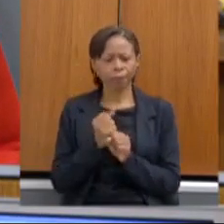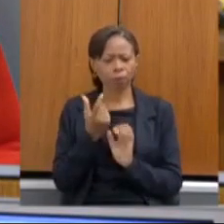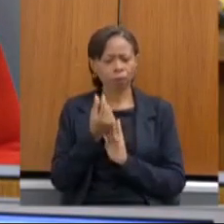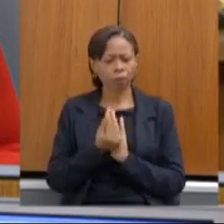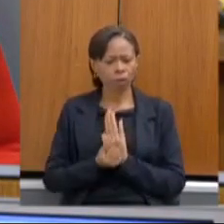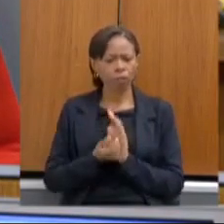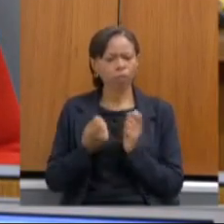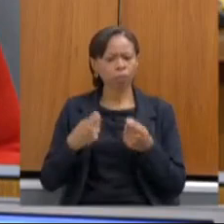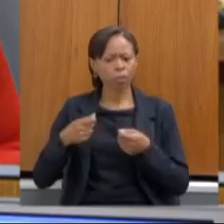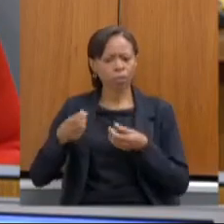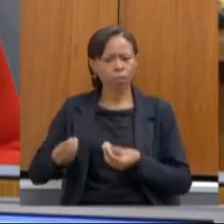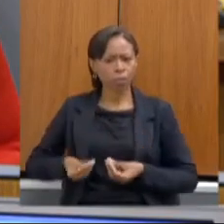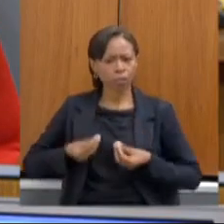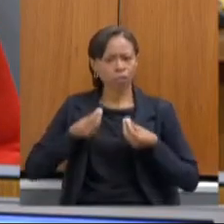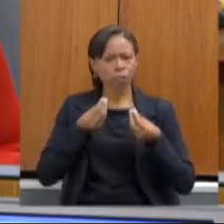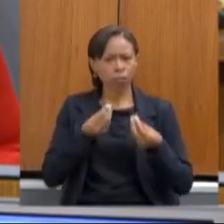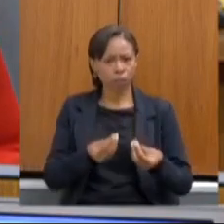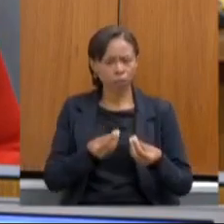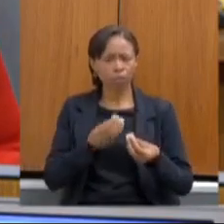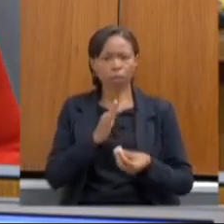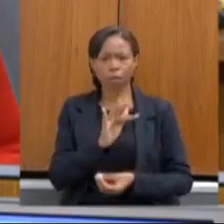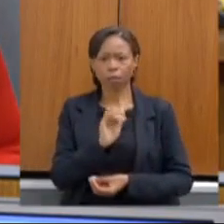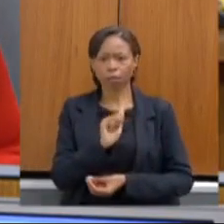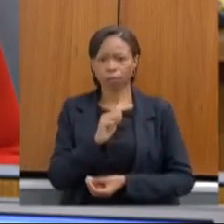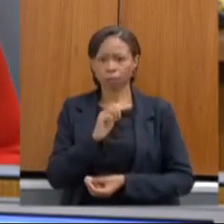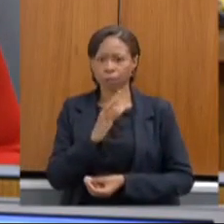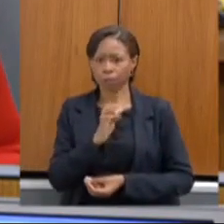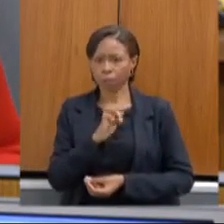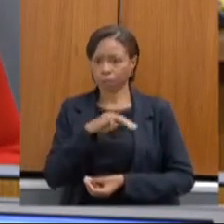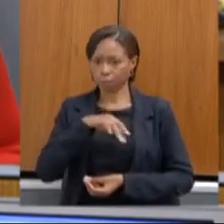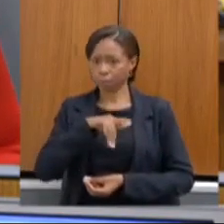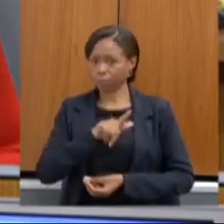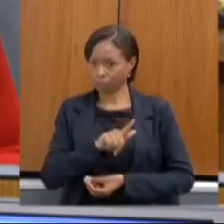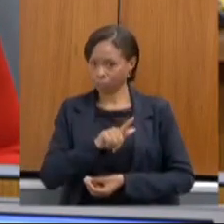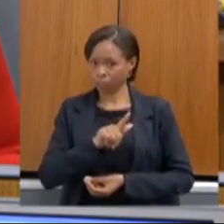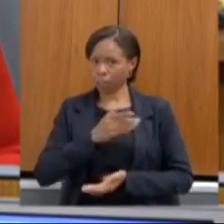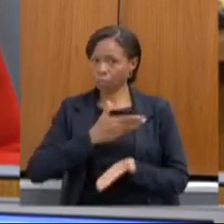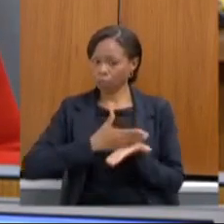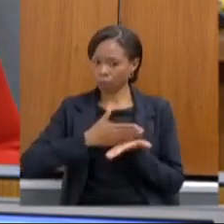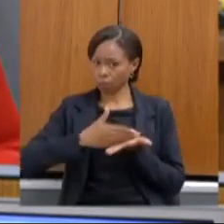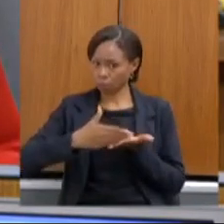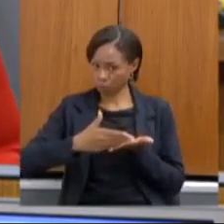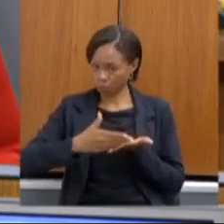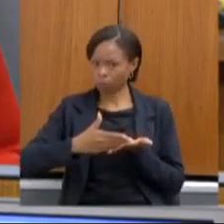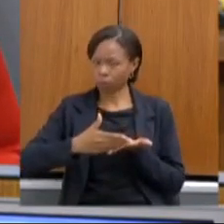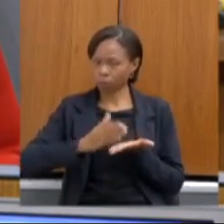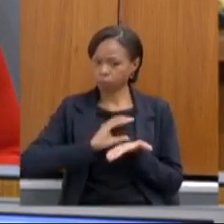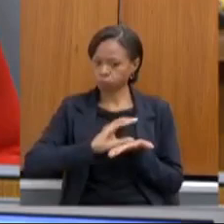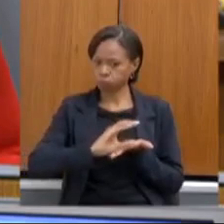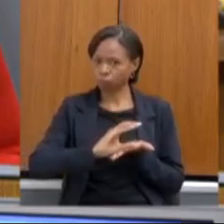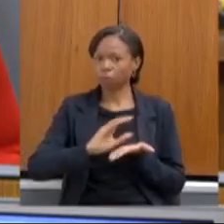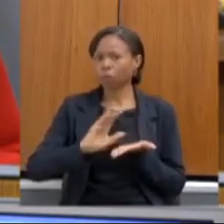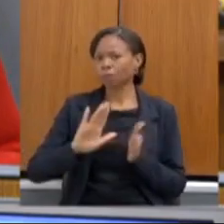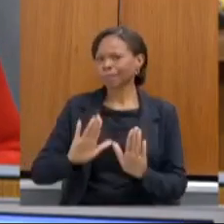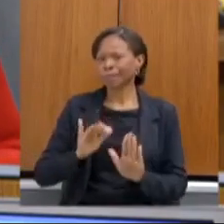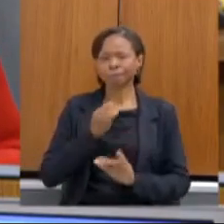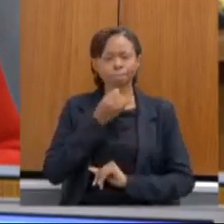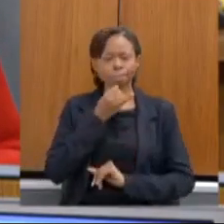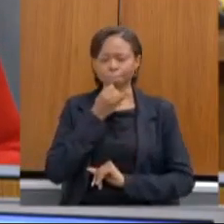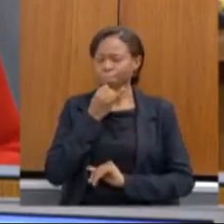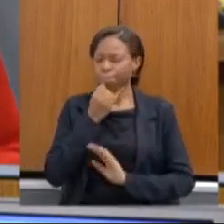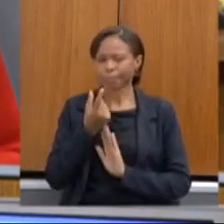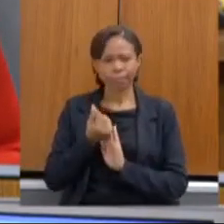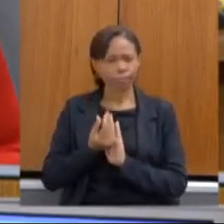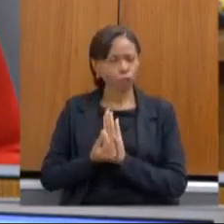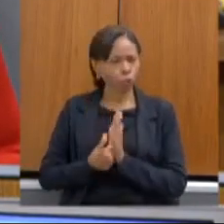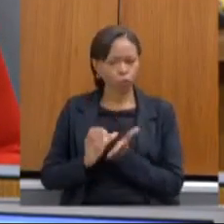tem que ser destinada a fapemig em parcelas mensais é infelizmente análise da execução do